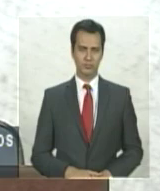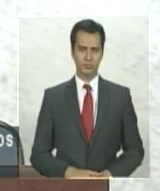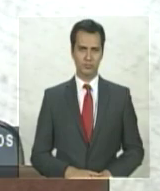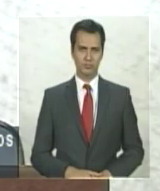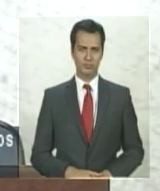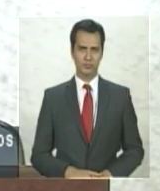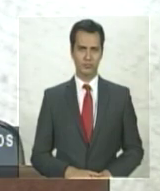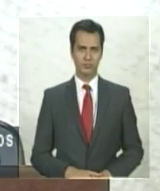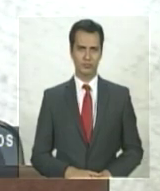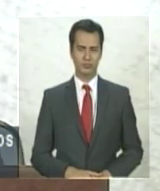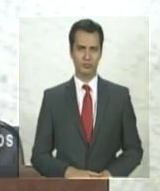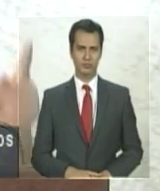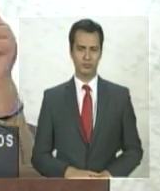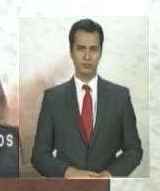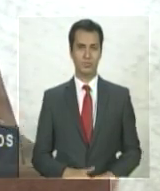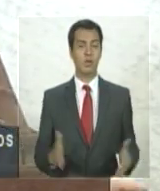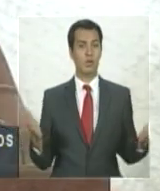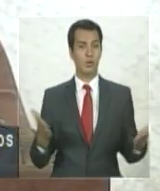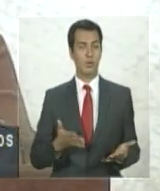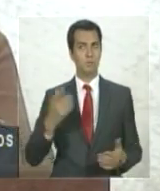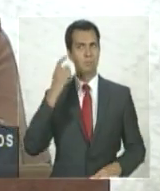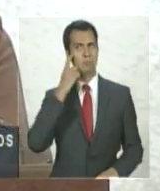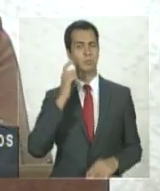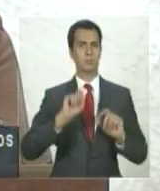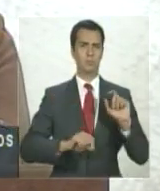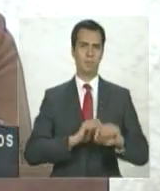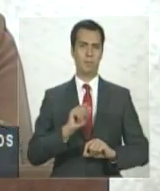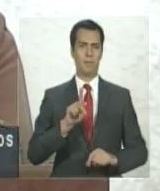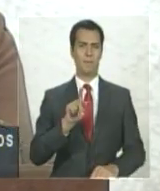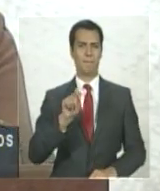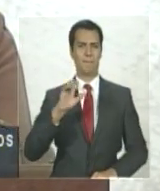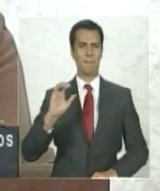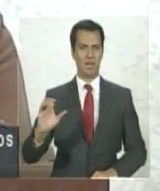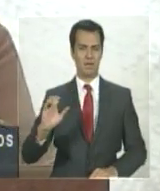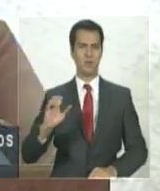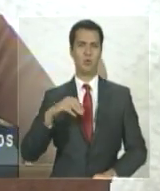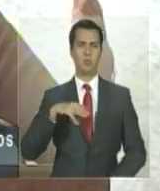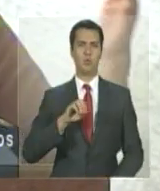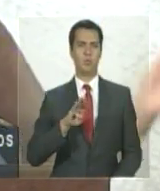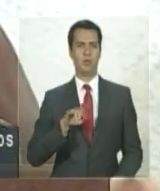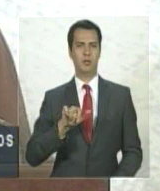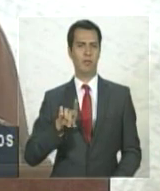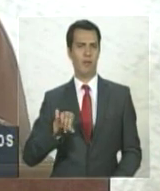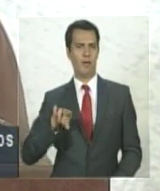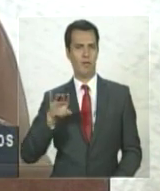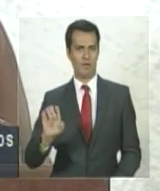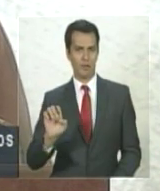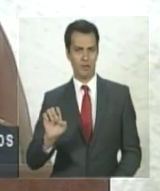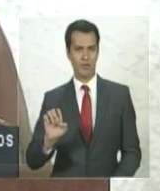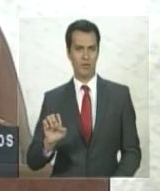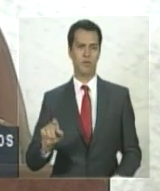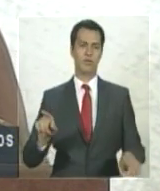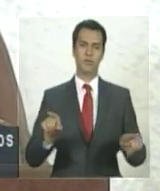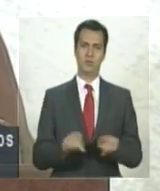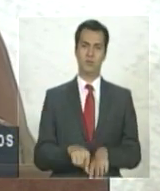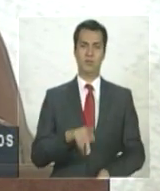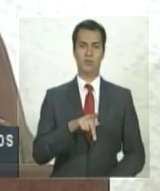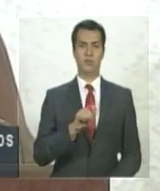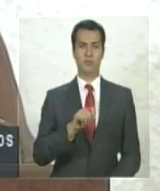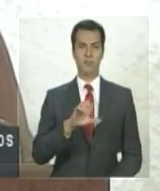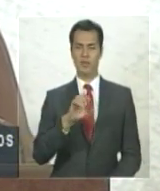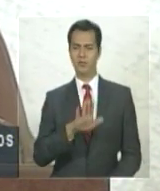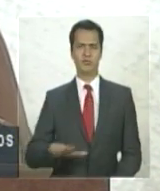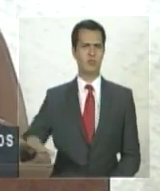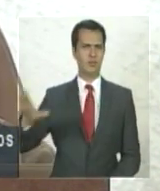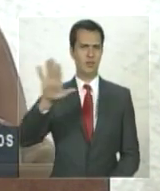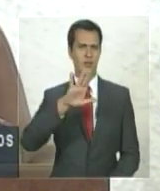Agora, eu acho que uma das grandes contribuições do PAC Mobilidade Grandes Cidades, como, aliás, do PAC em geral,